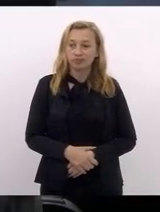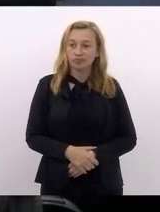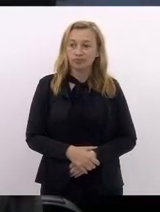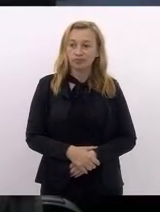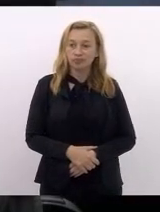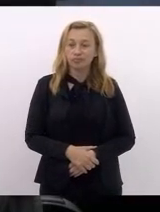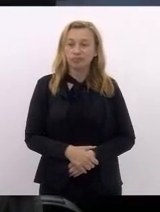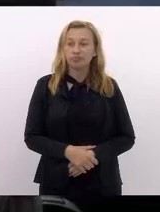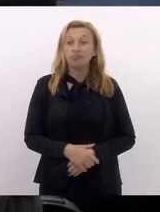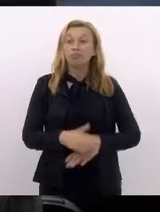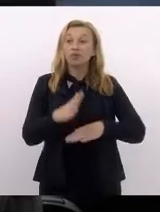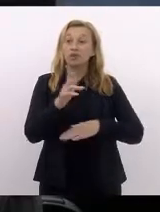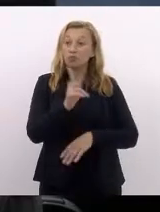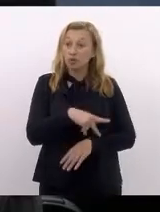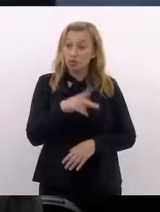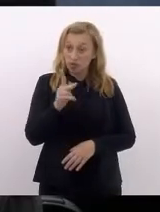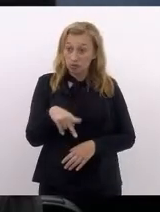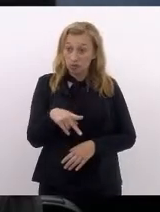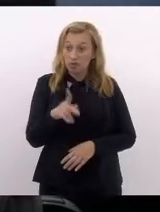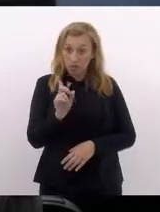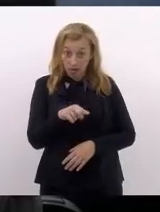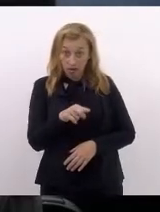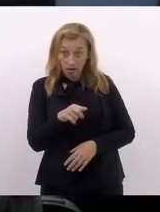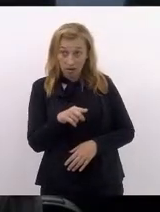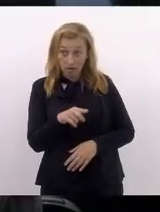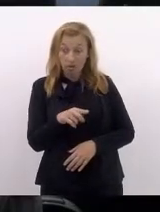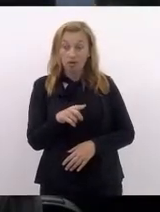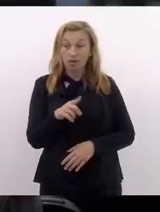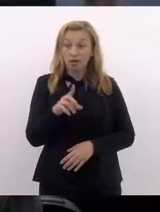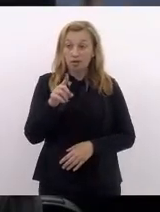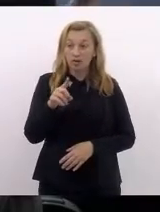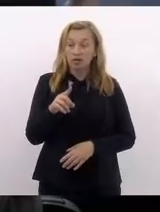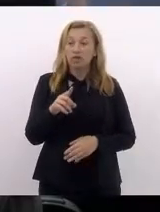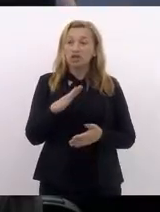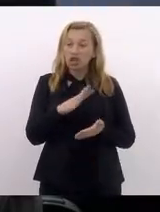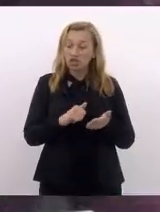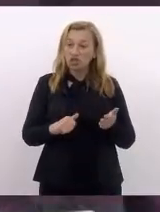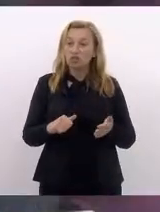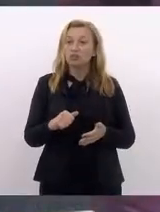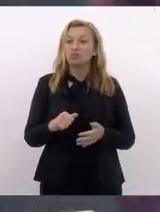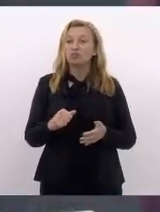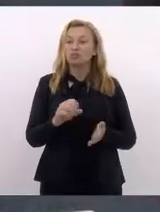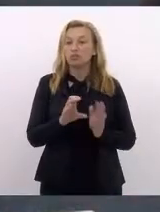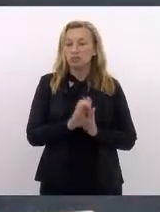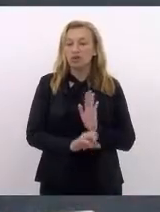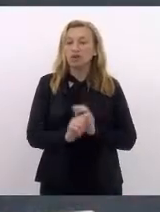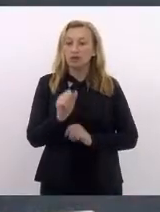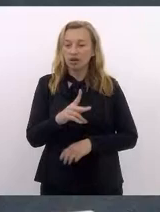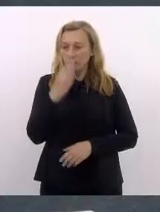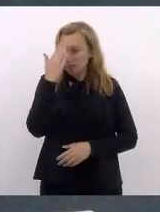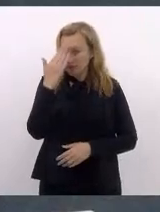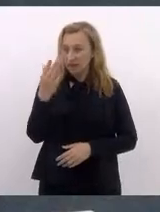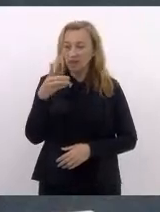e pelos professores né Presidente tirone emenda então